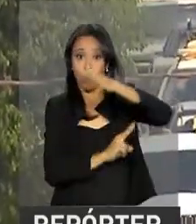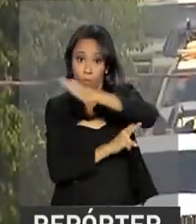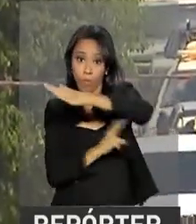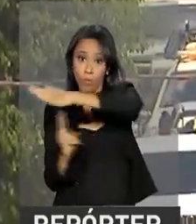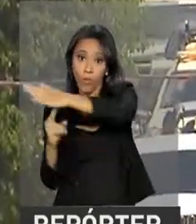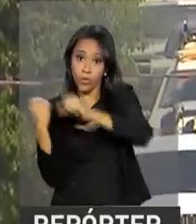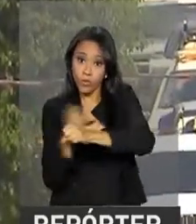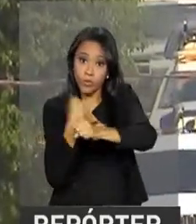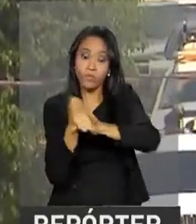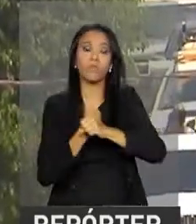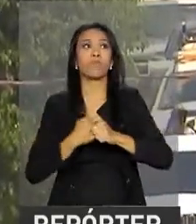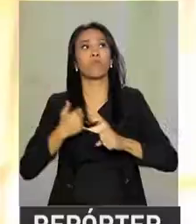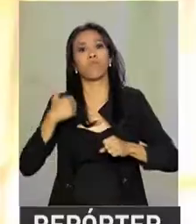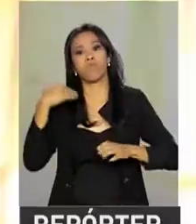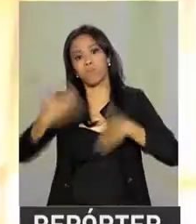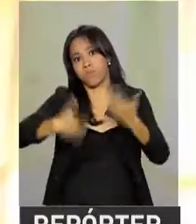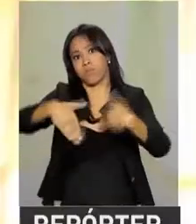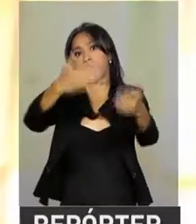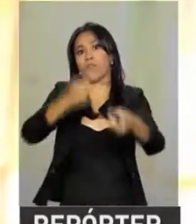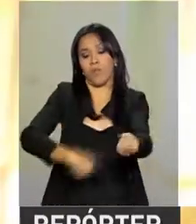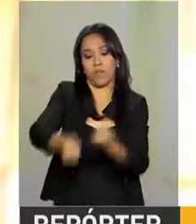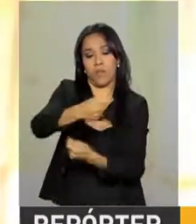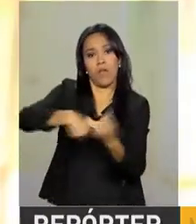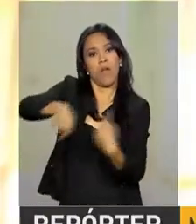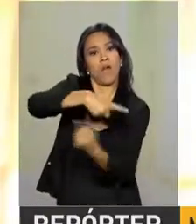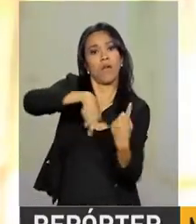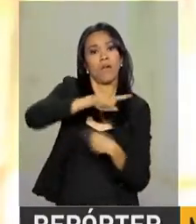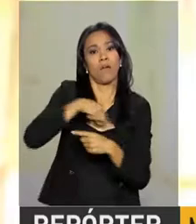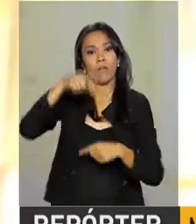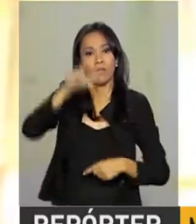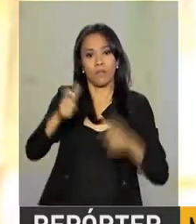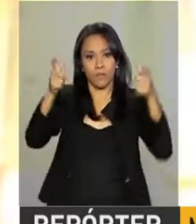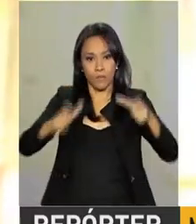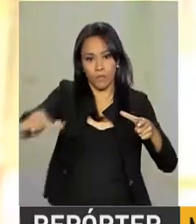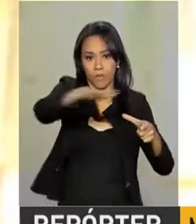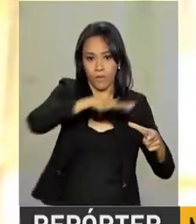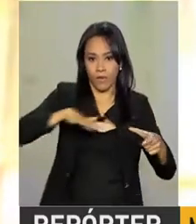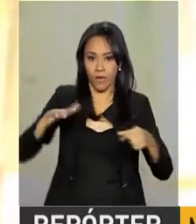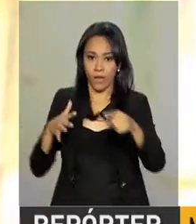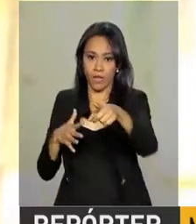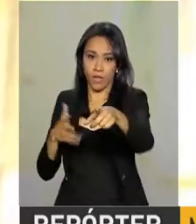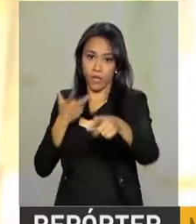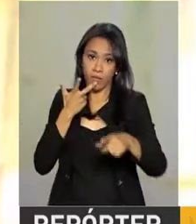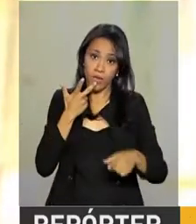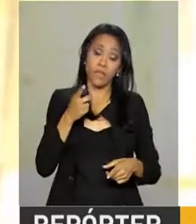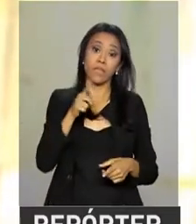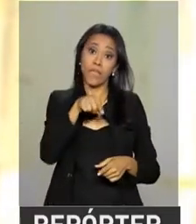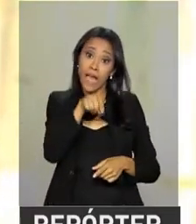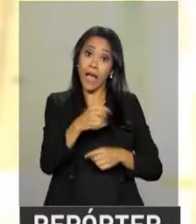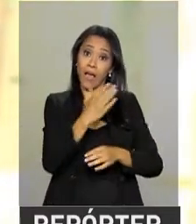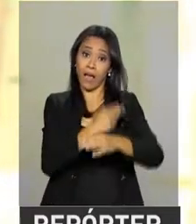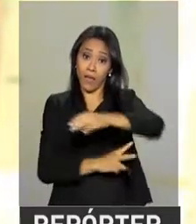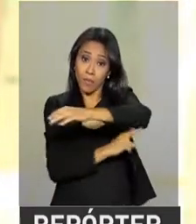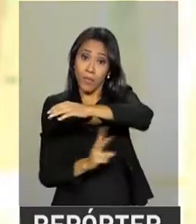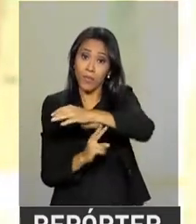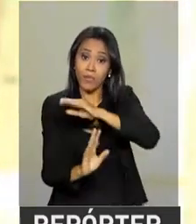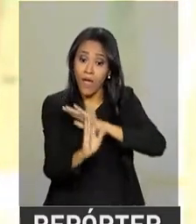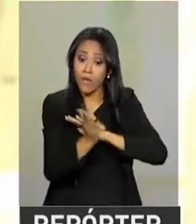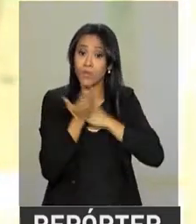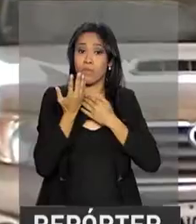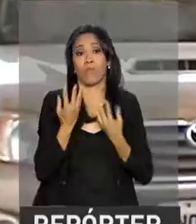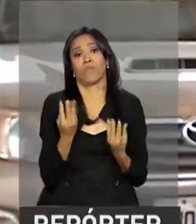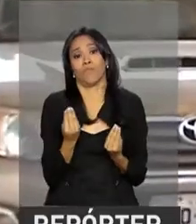econômico para a região e elas não precisam que realmente essa ponte possa vim e somar muito na vida da gente eu acho que é isso que nós